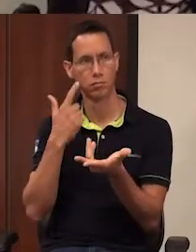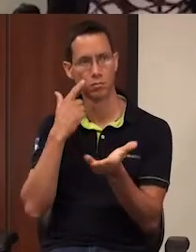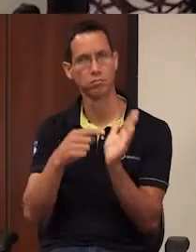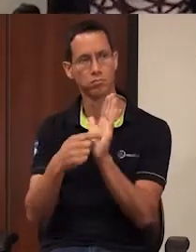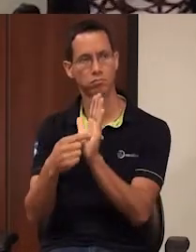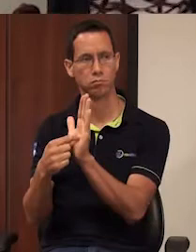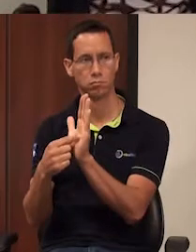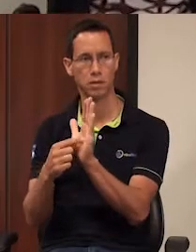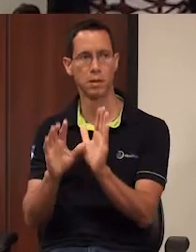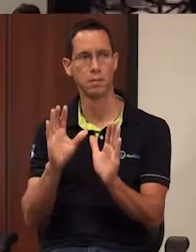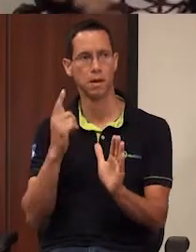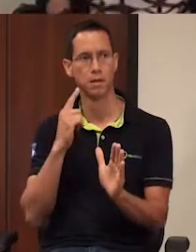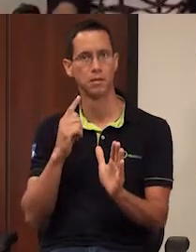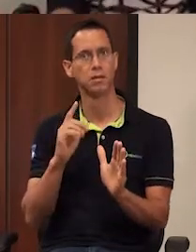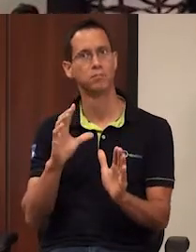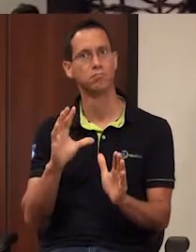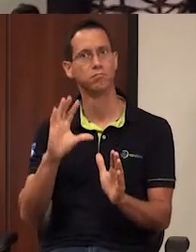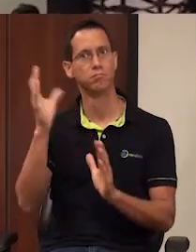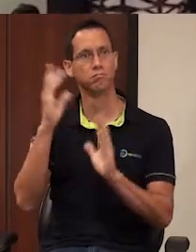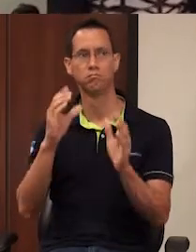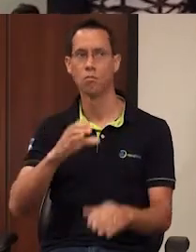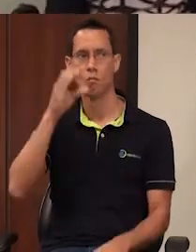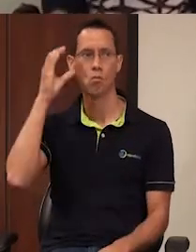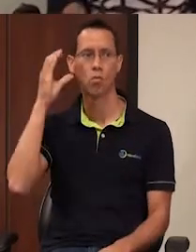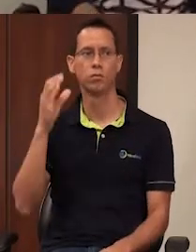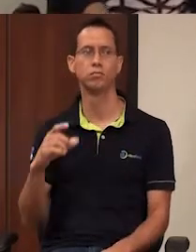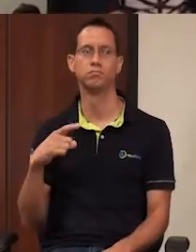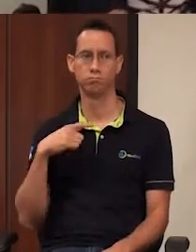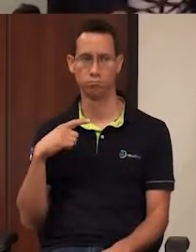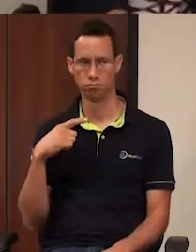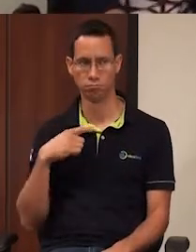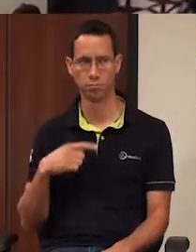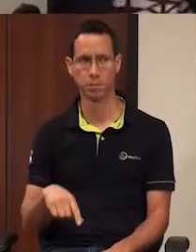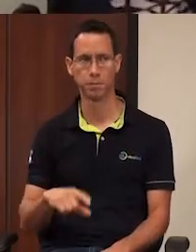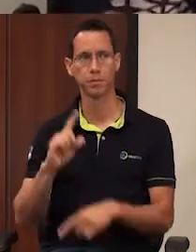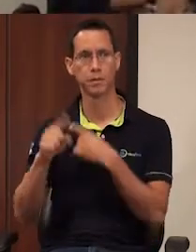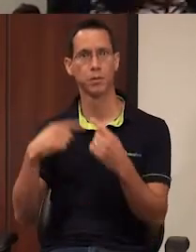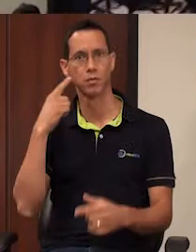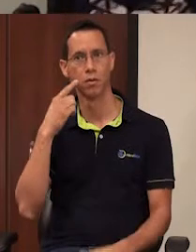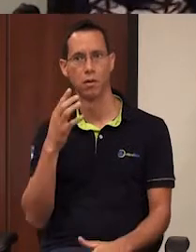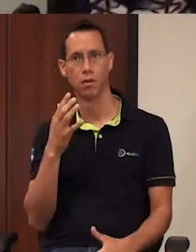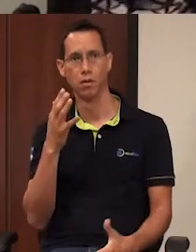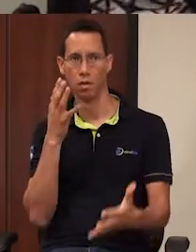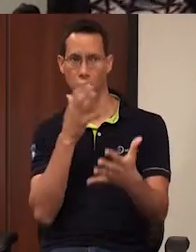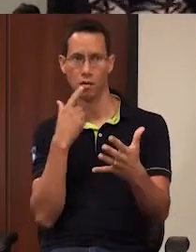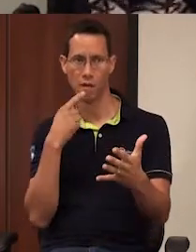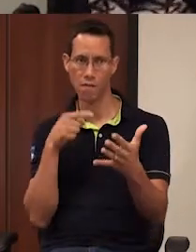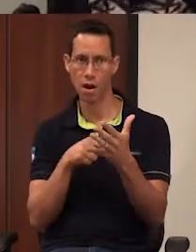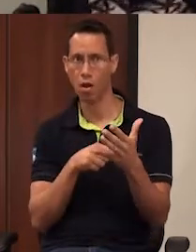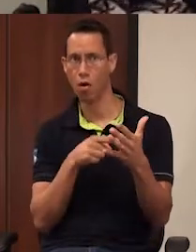geral, não acontecem. E quando a gente procura fazer uma denúncia e solicitar